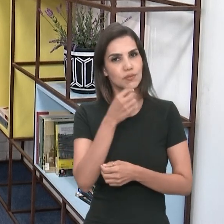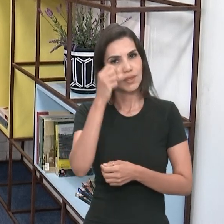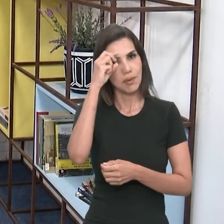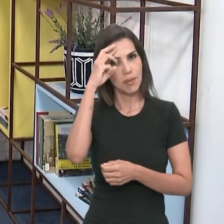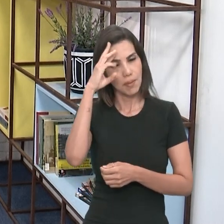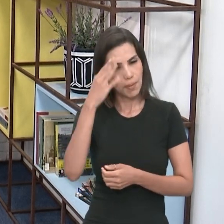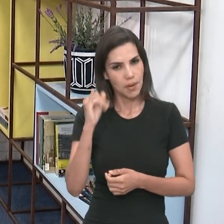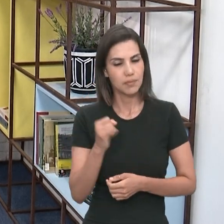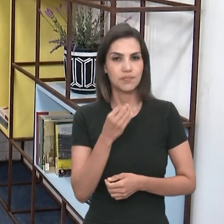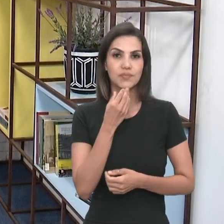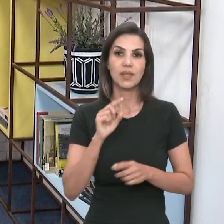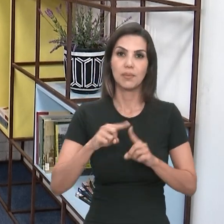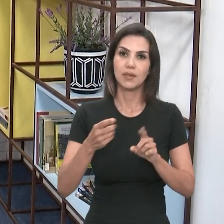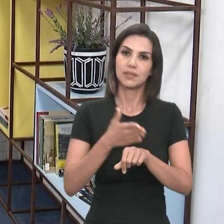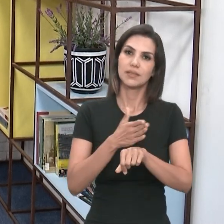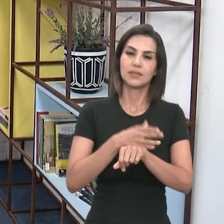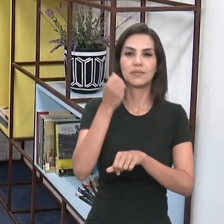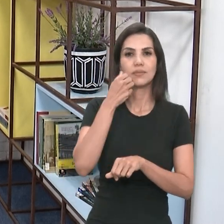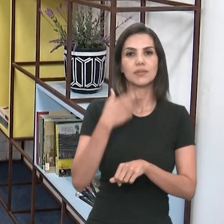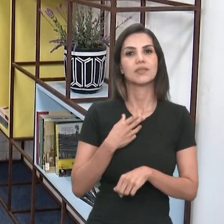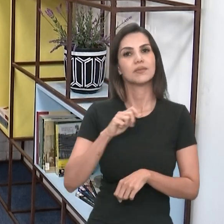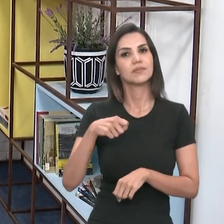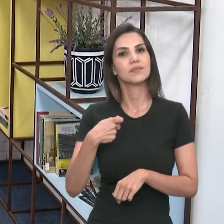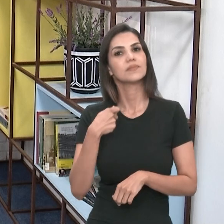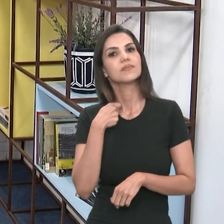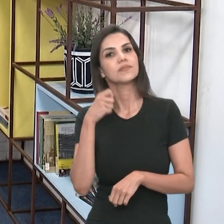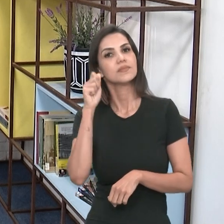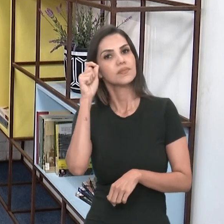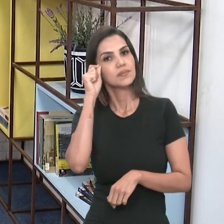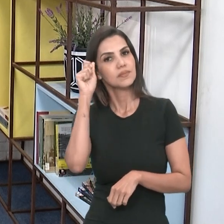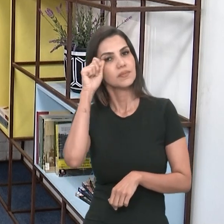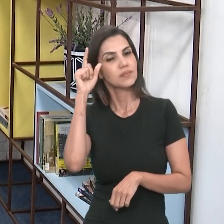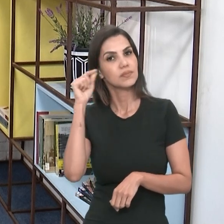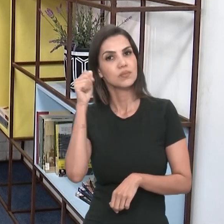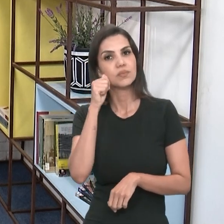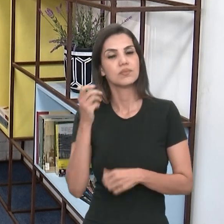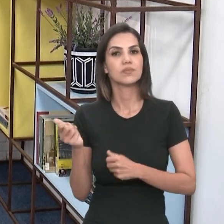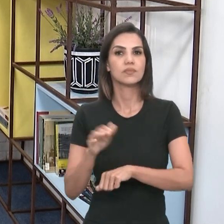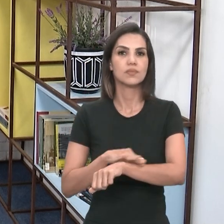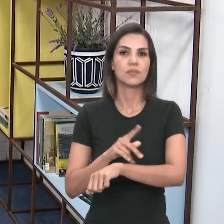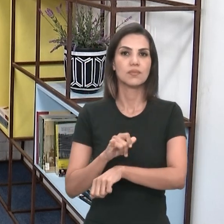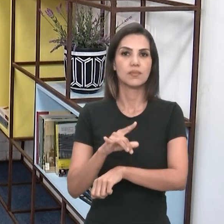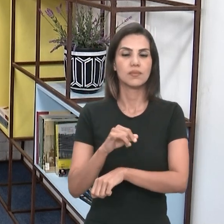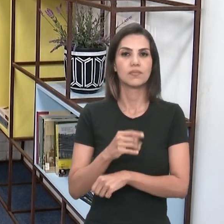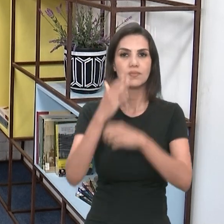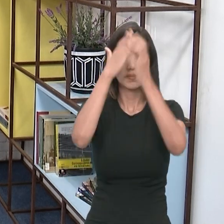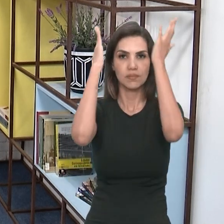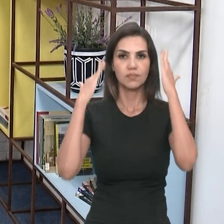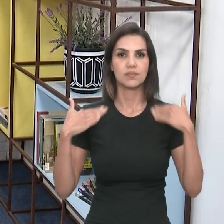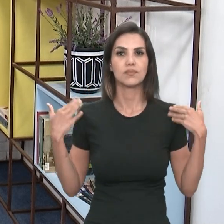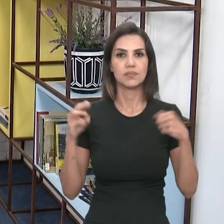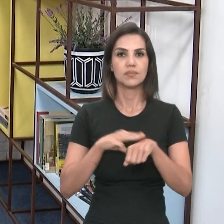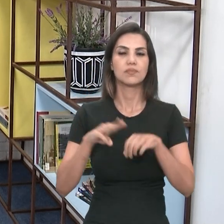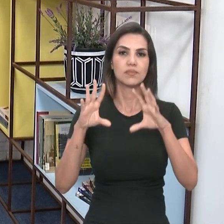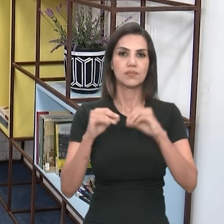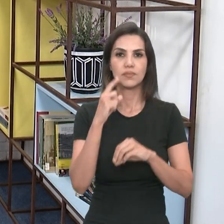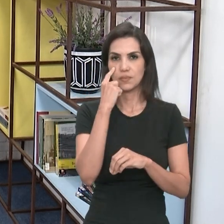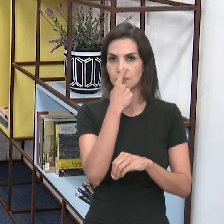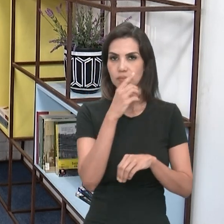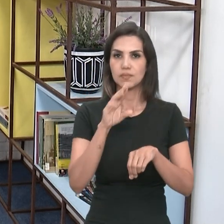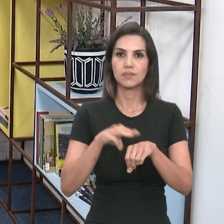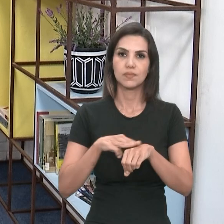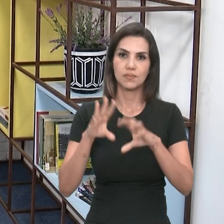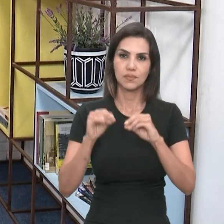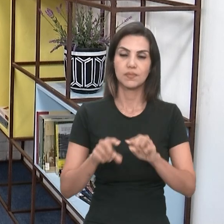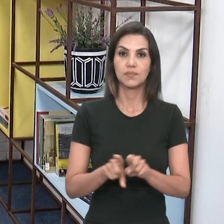antes eu vou me apresentar. Meu nome é Ana Júlia Martins, eu sou uma mulher jovem parda de cabelos longos, lisos, castanhos escuros e olhos castanhos